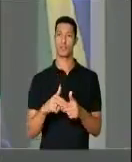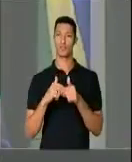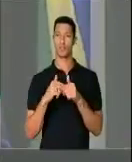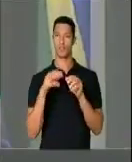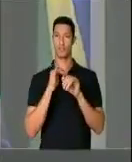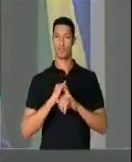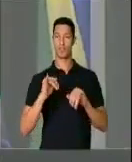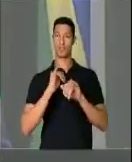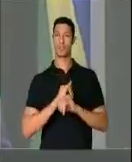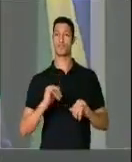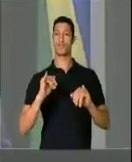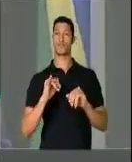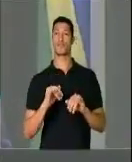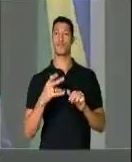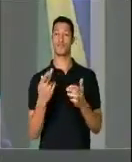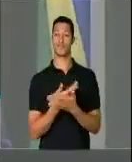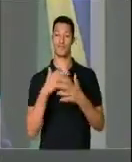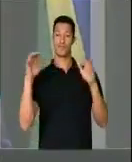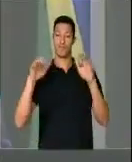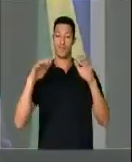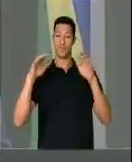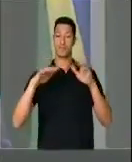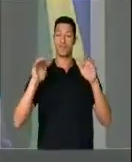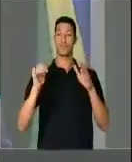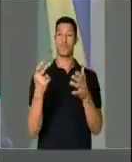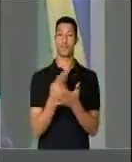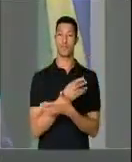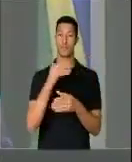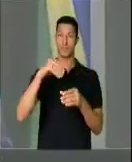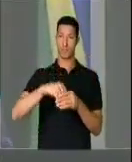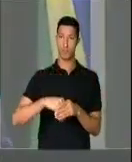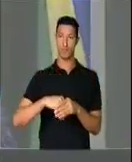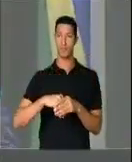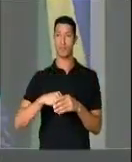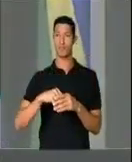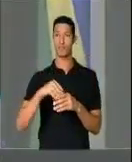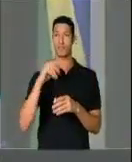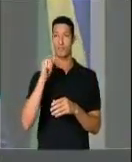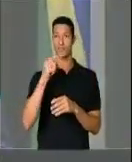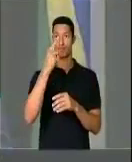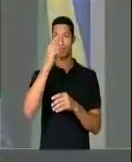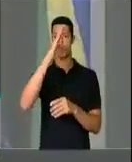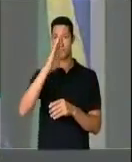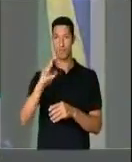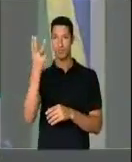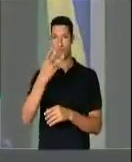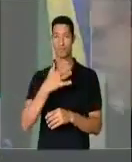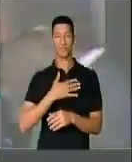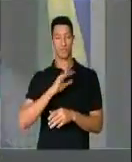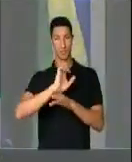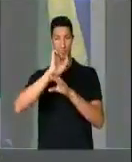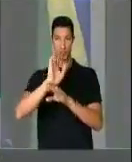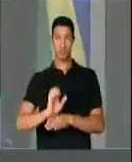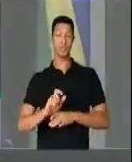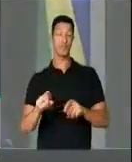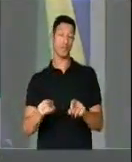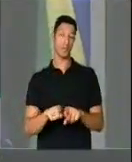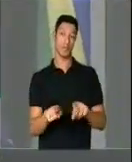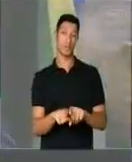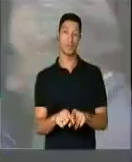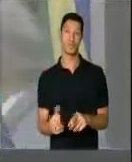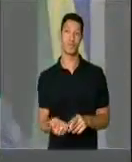pelos noticiários as chuvas, as fortes chuvas que assolou quase um terço do meu estado e